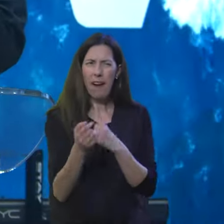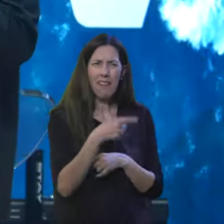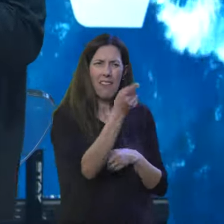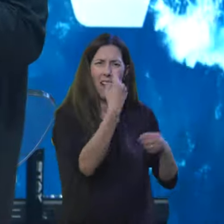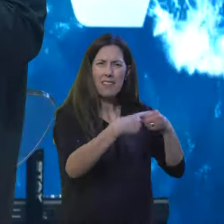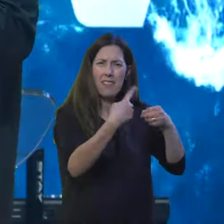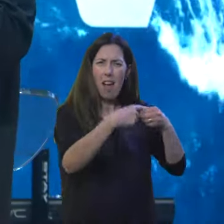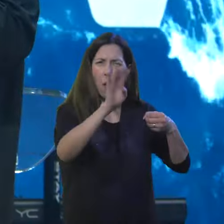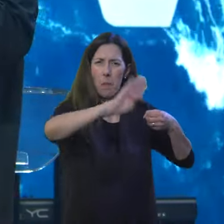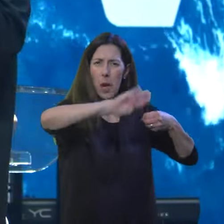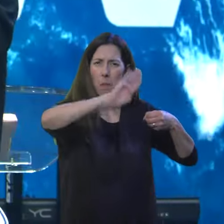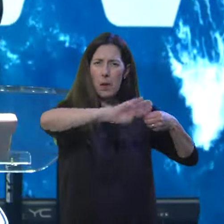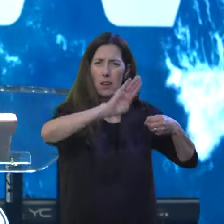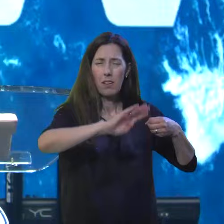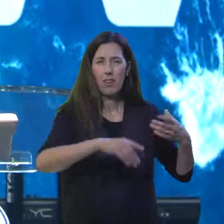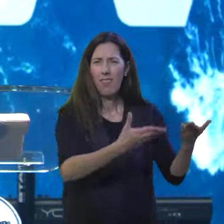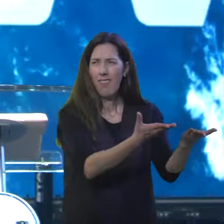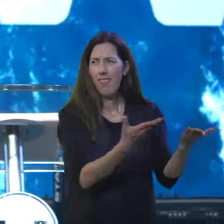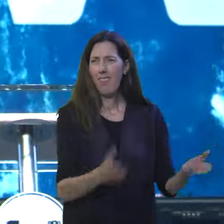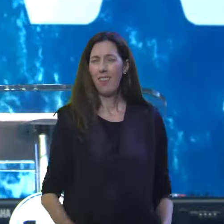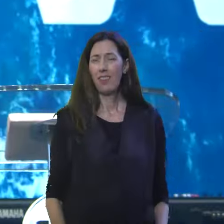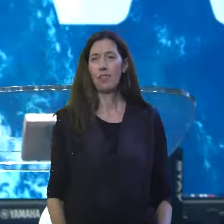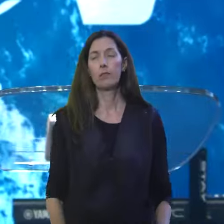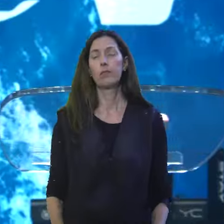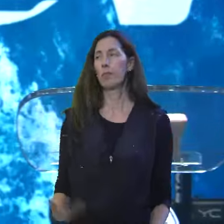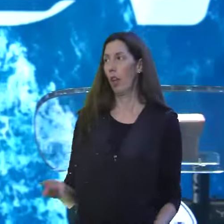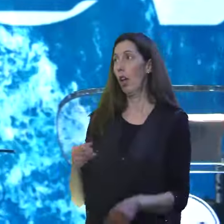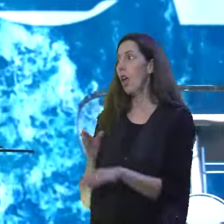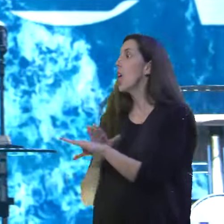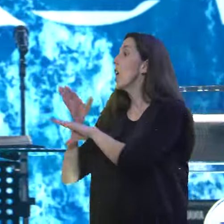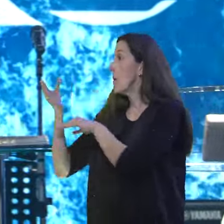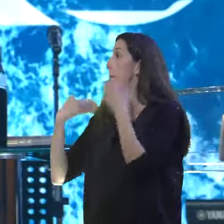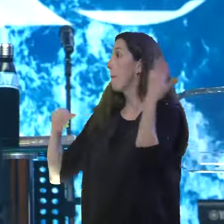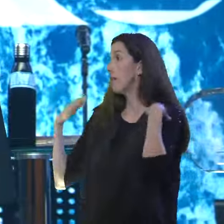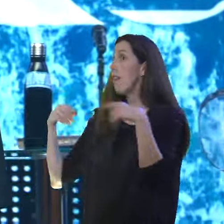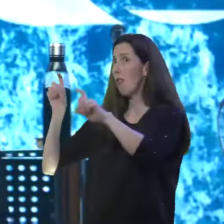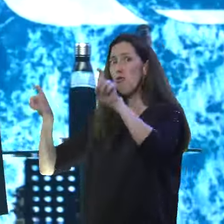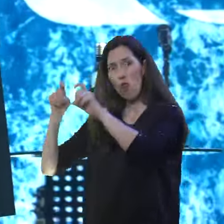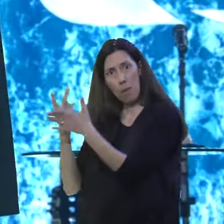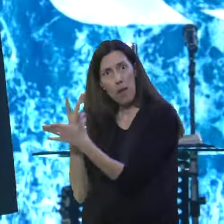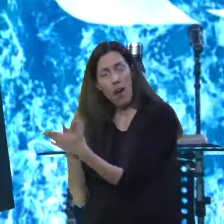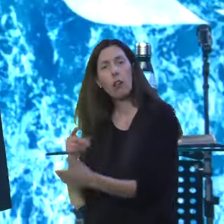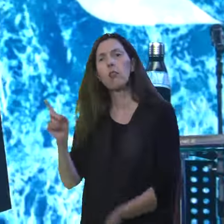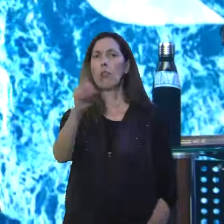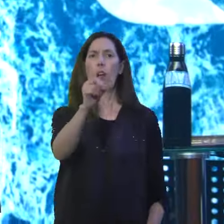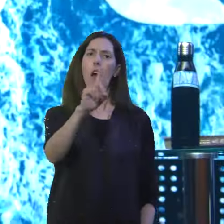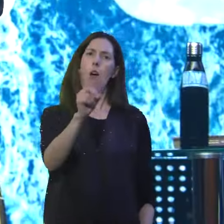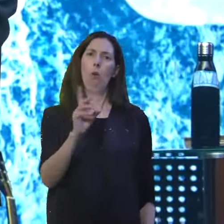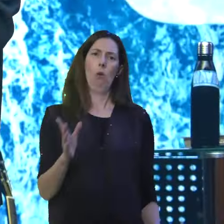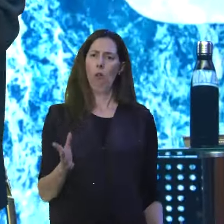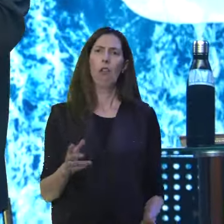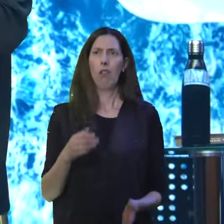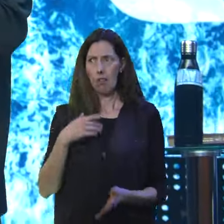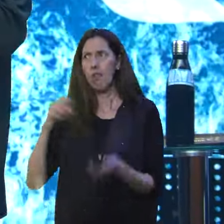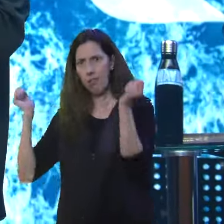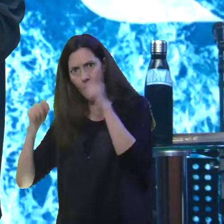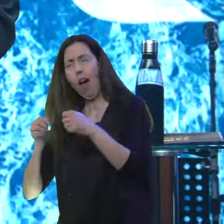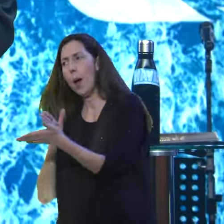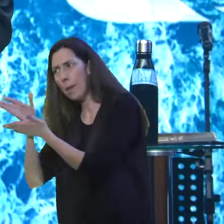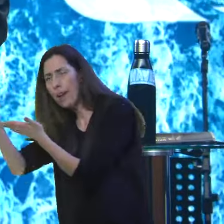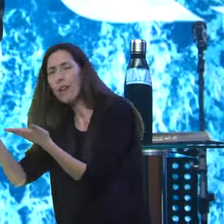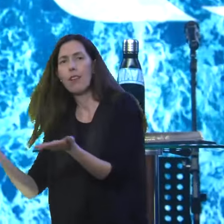Mas é normal. Pastor, é errado ir para o shopping? Não, eu vou para o shopping. Só que eu não fico muito tempo no